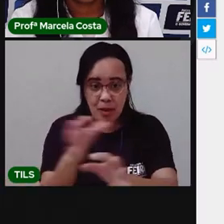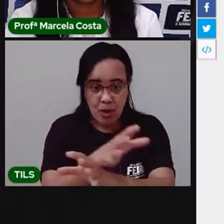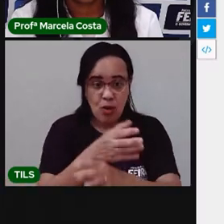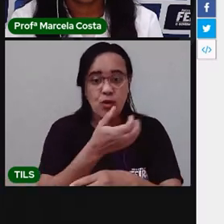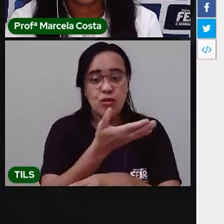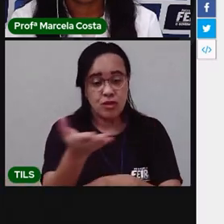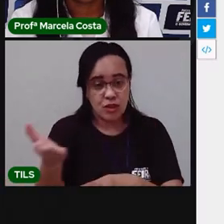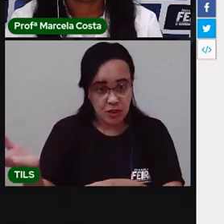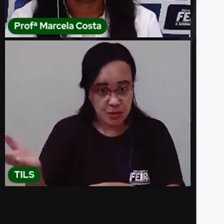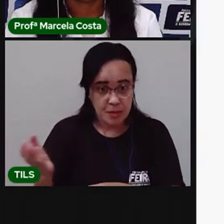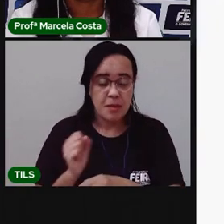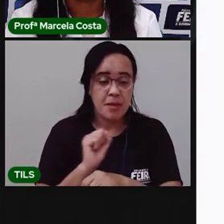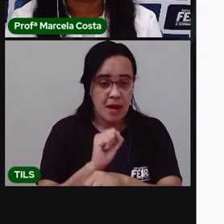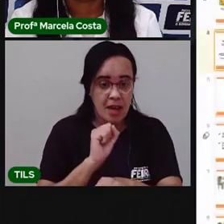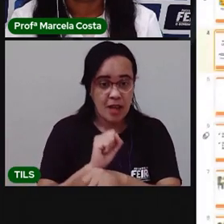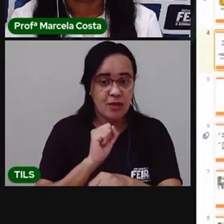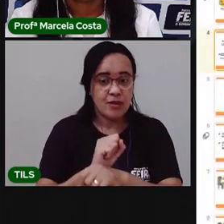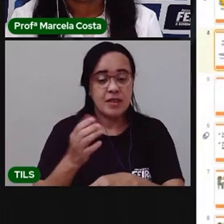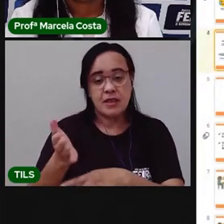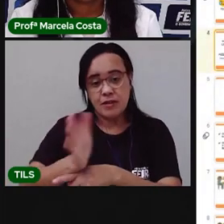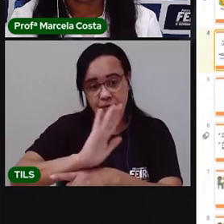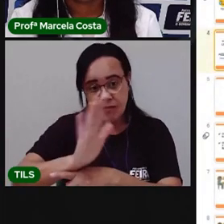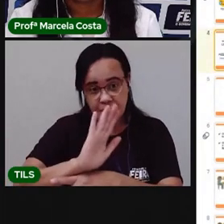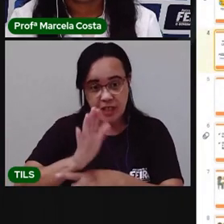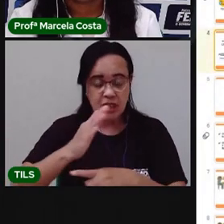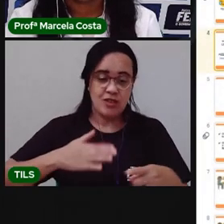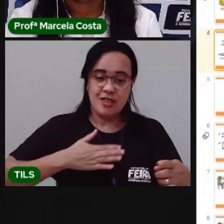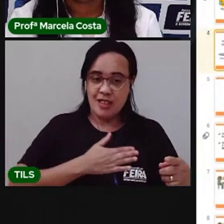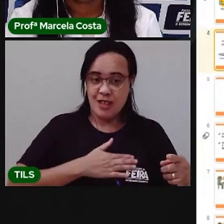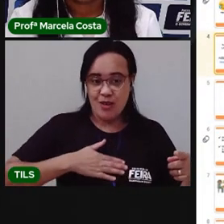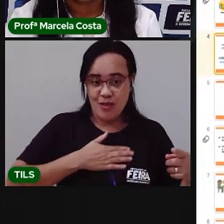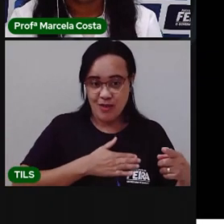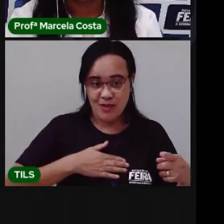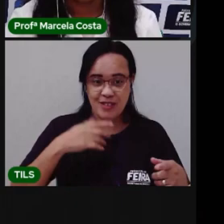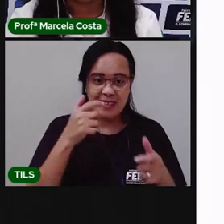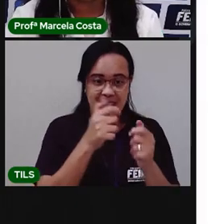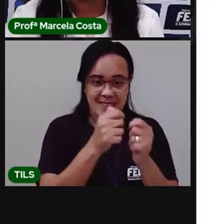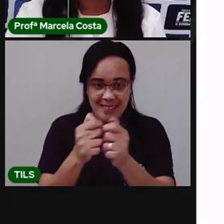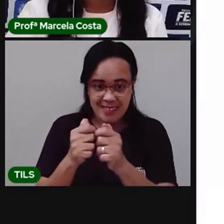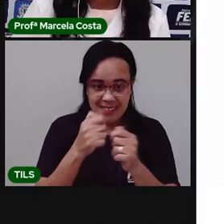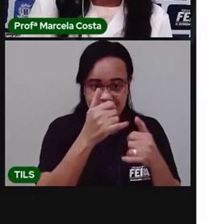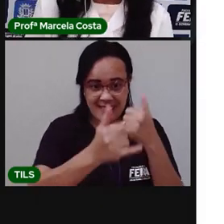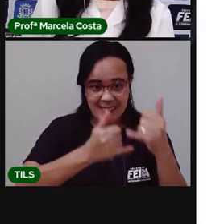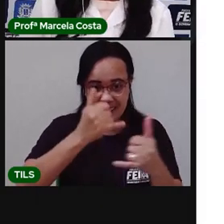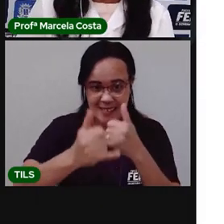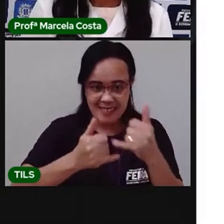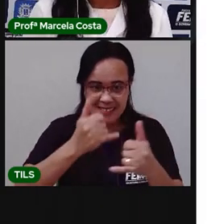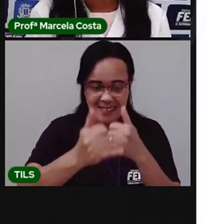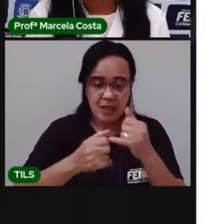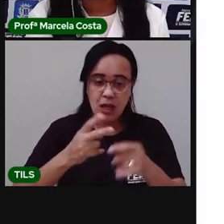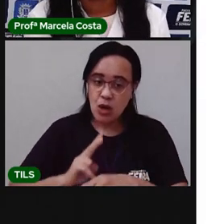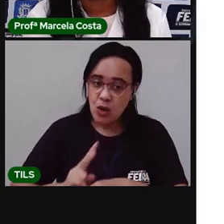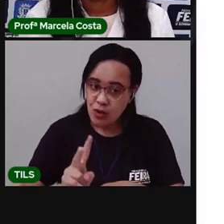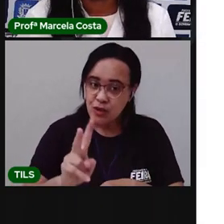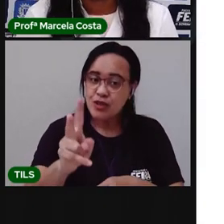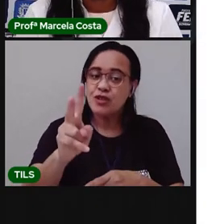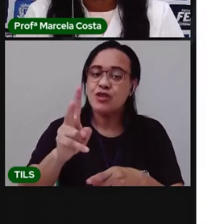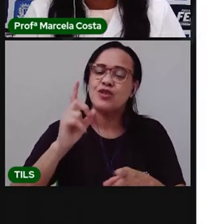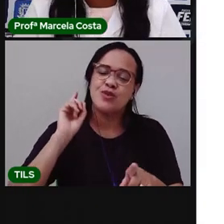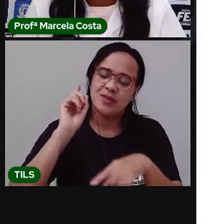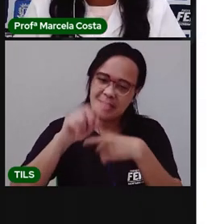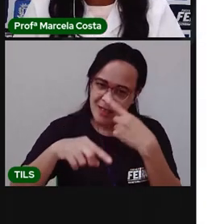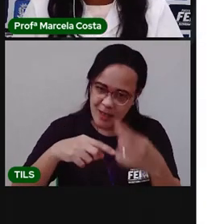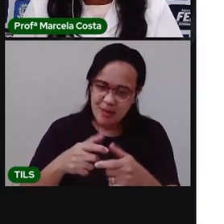tenham gostado desse vídeo, desse joguinho. E continuem aí em outro